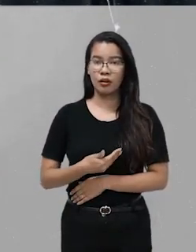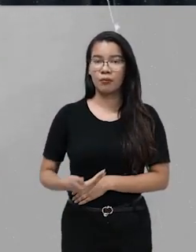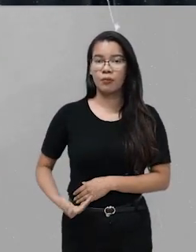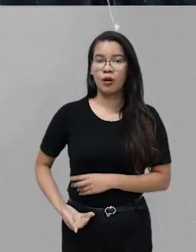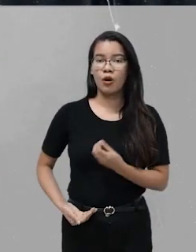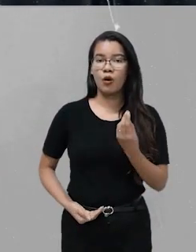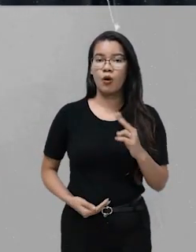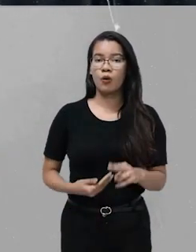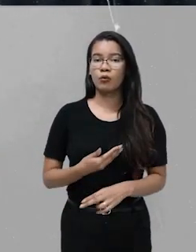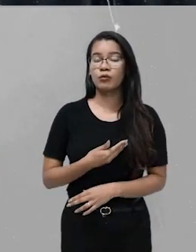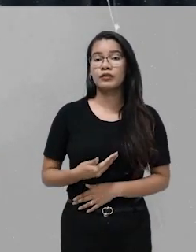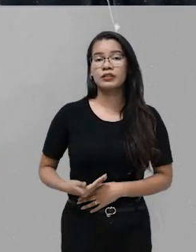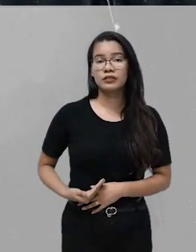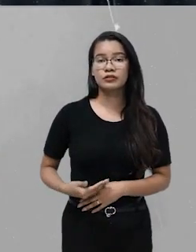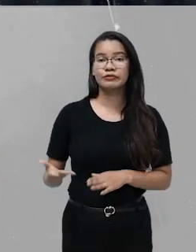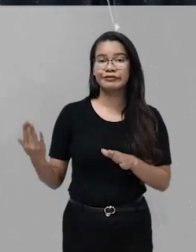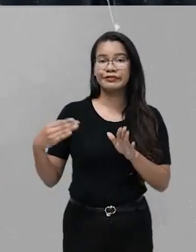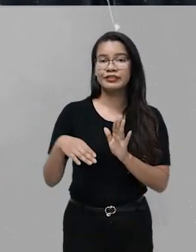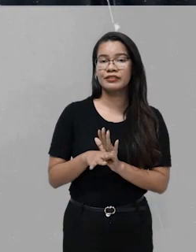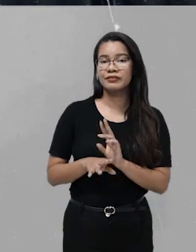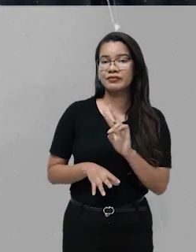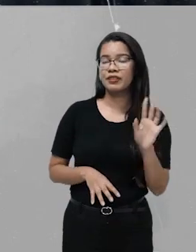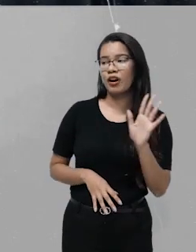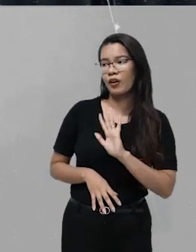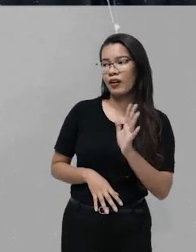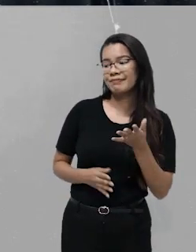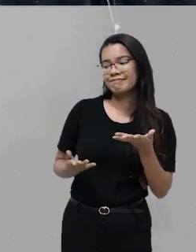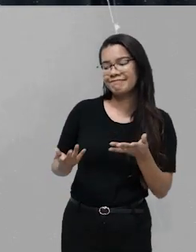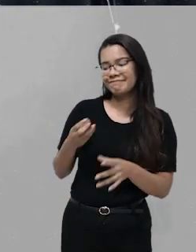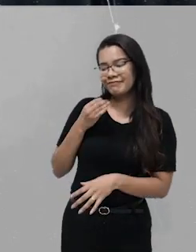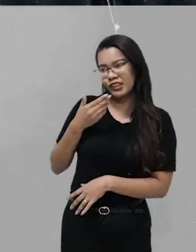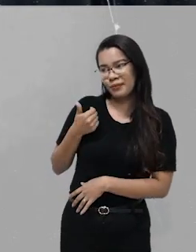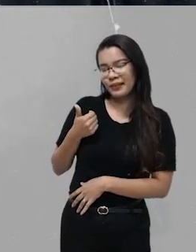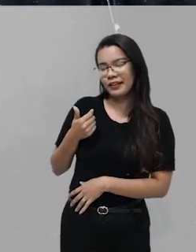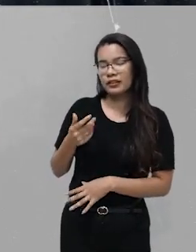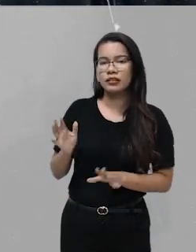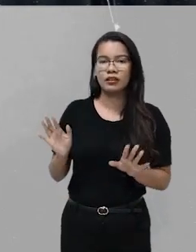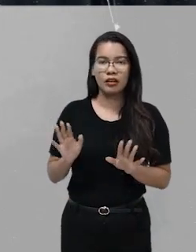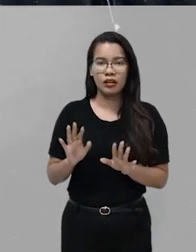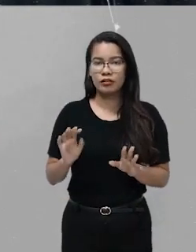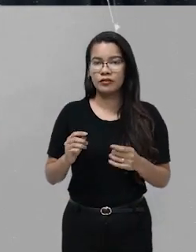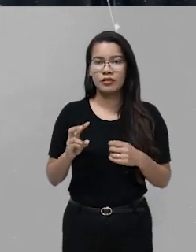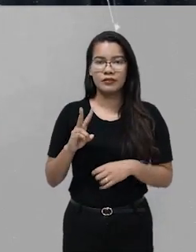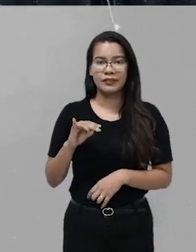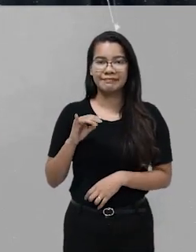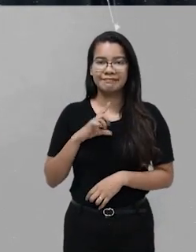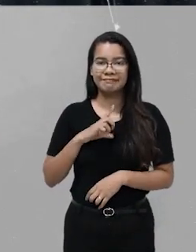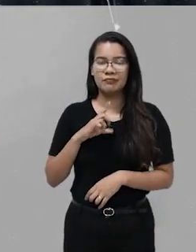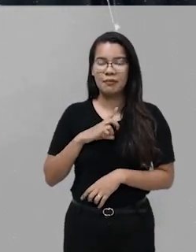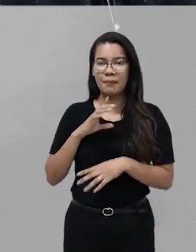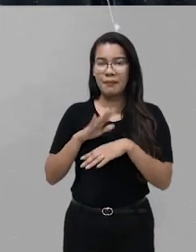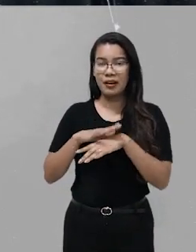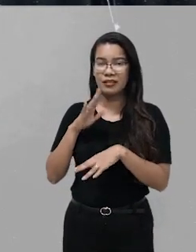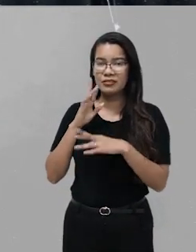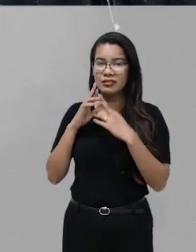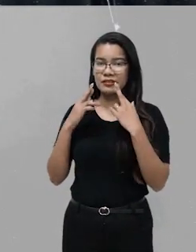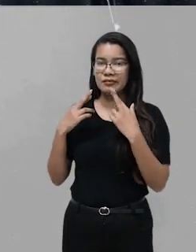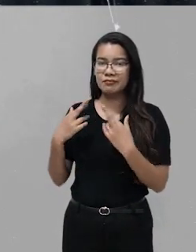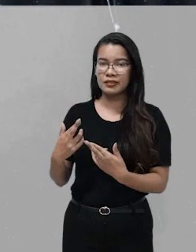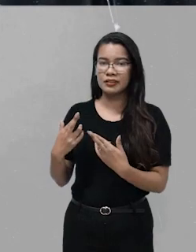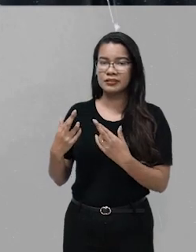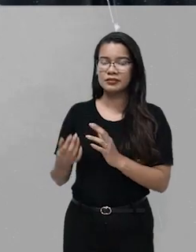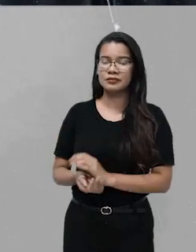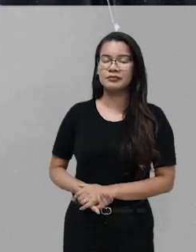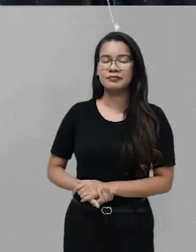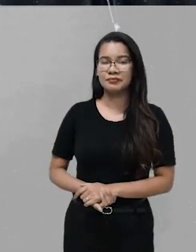cidade. Você vai chegar para ele e dizer, e aí, cara, tudo bem? Você não vai falar assim. Por quê? Porque você sabe que ele é uma autoridade e existem pronomes de tratamento para